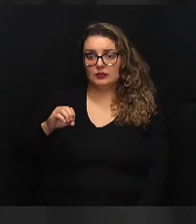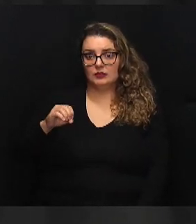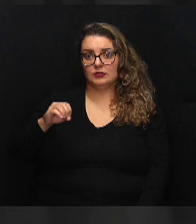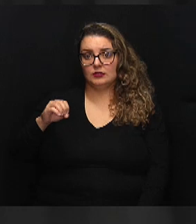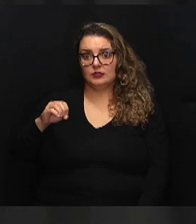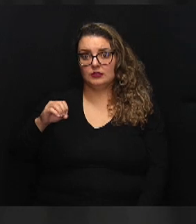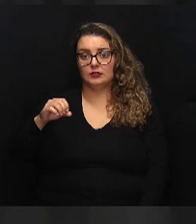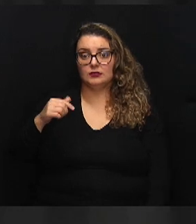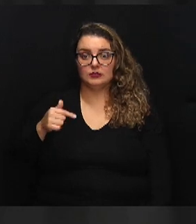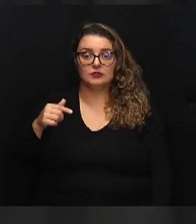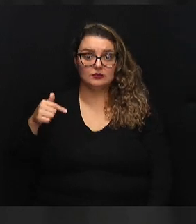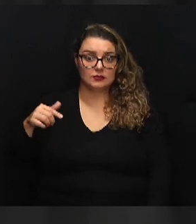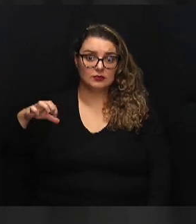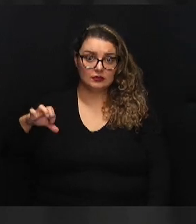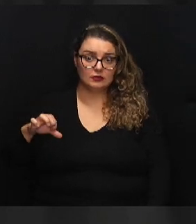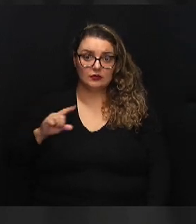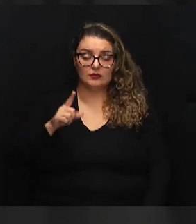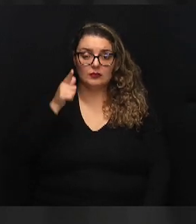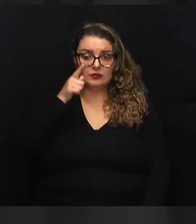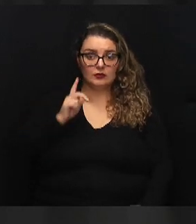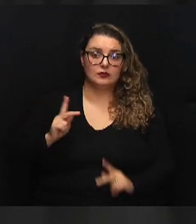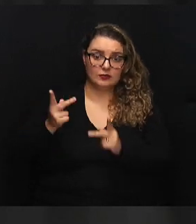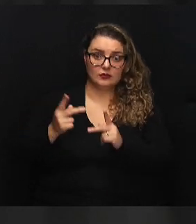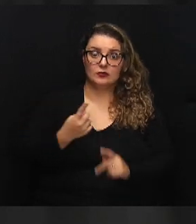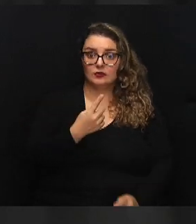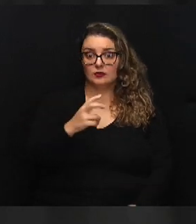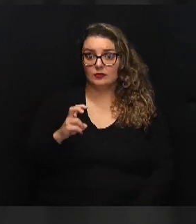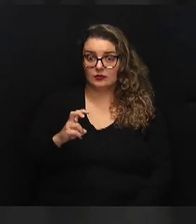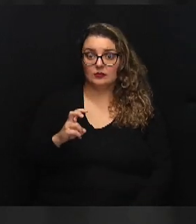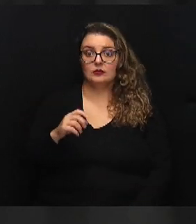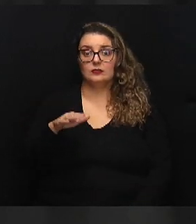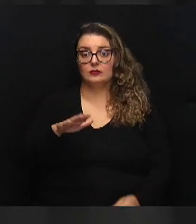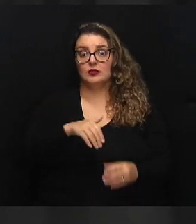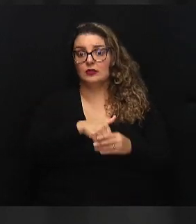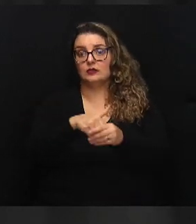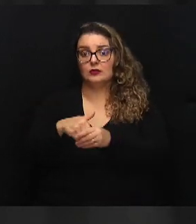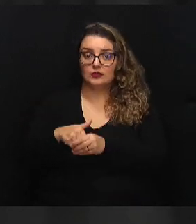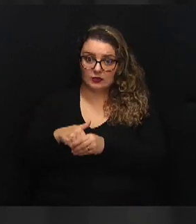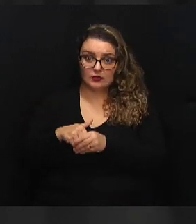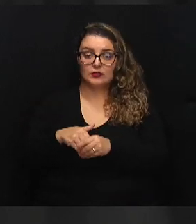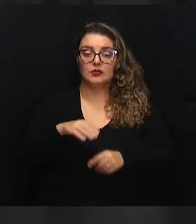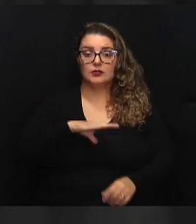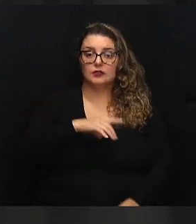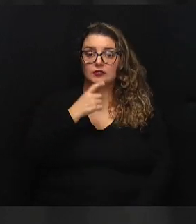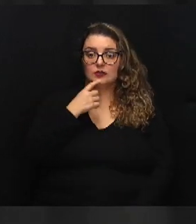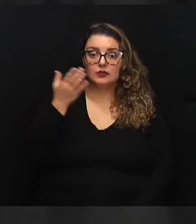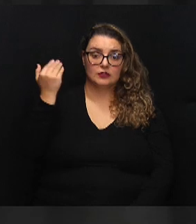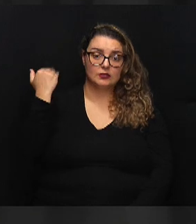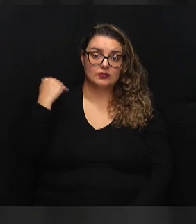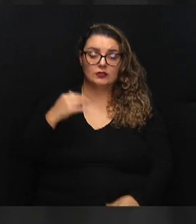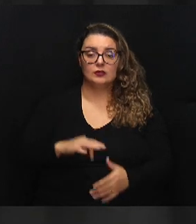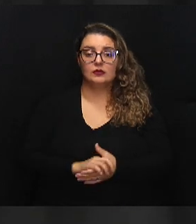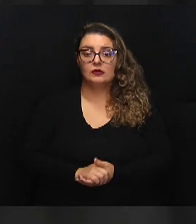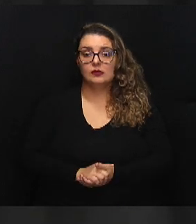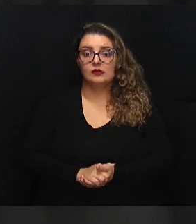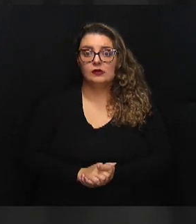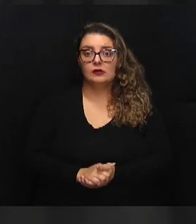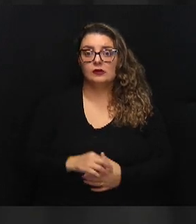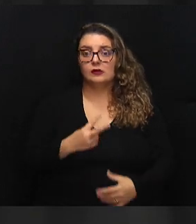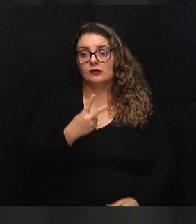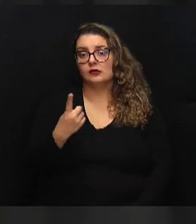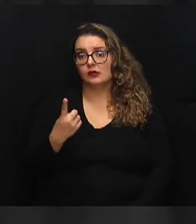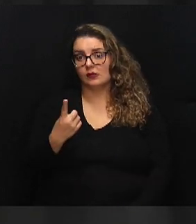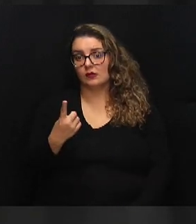me eleger, embora tenha sido o 15º mais votado de Campinas naquela época, quando era 21